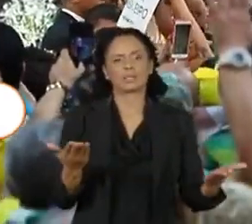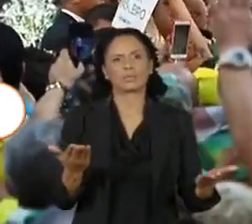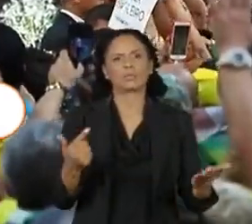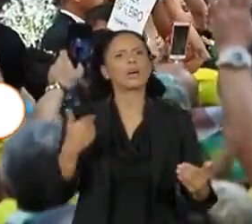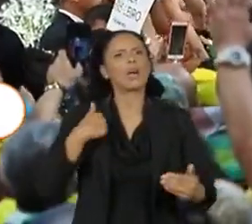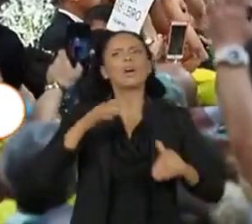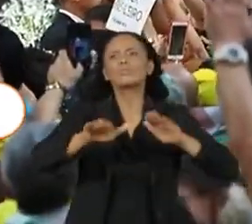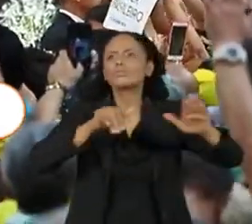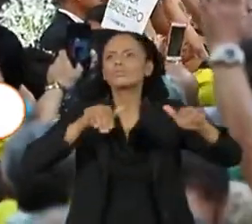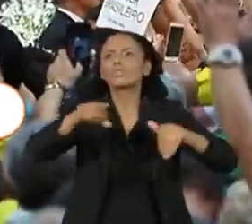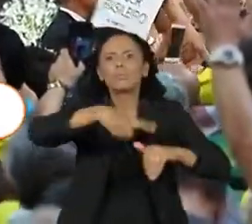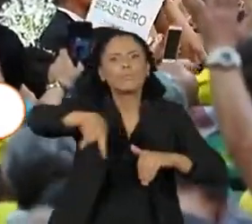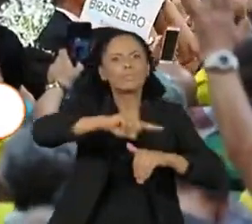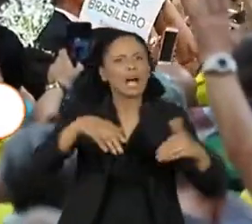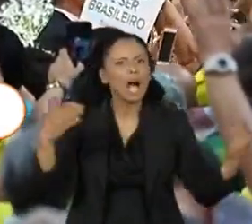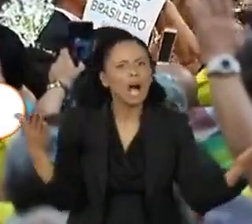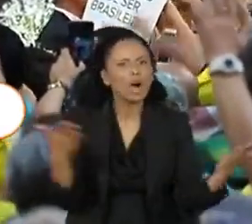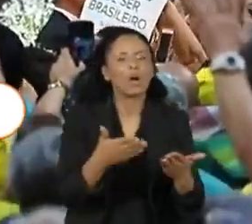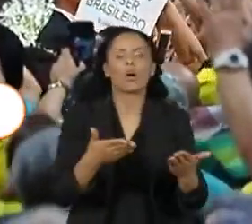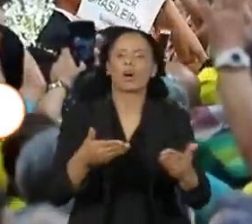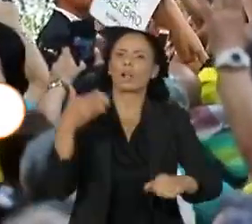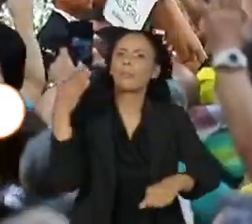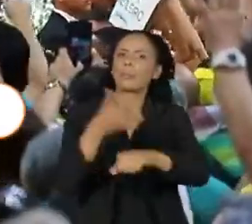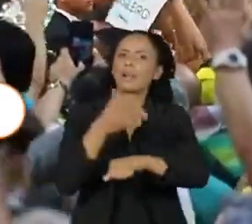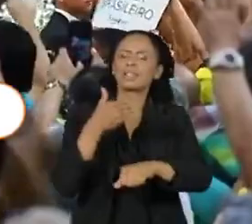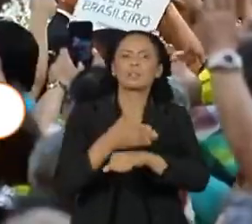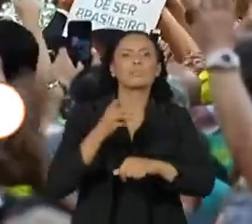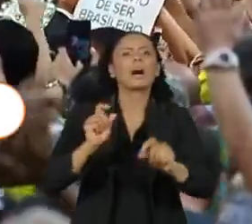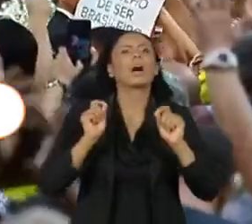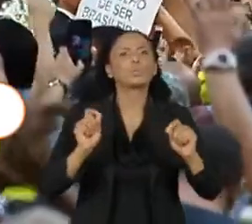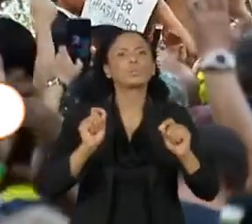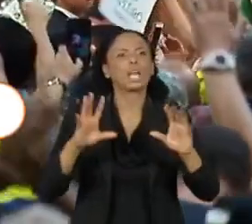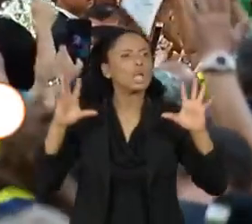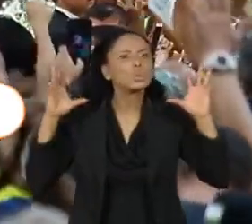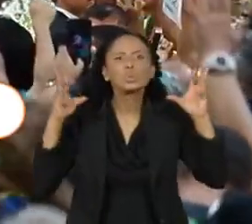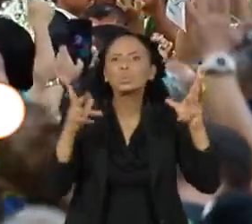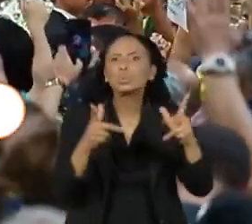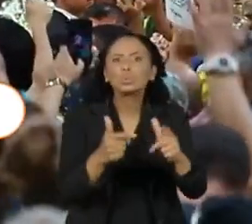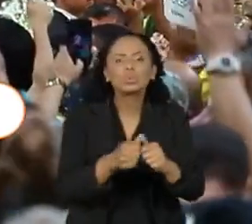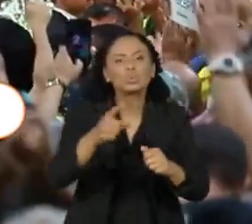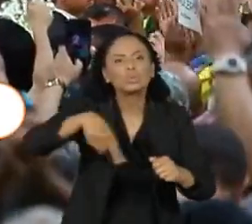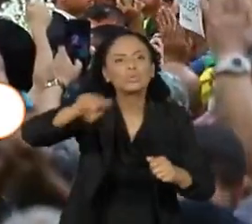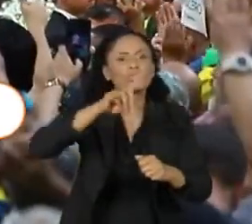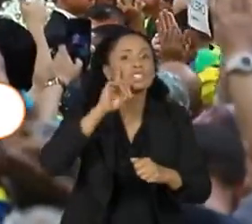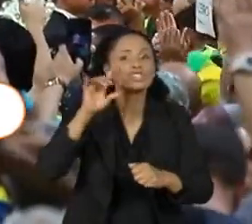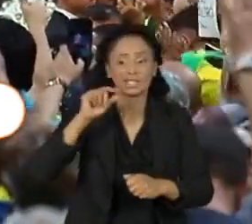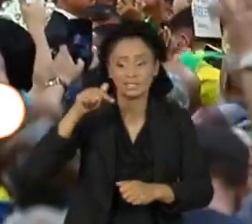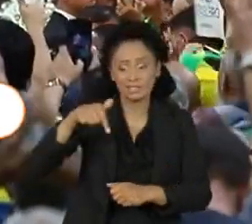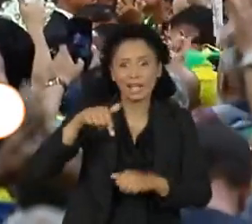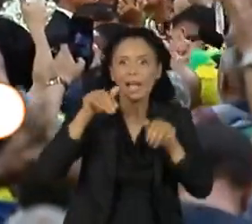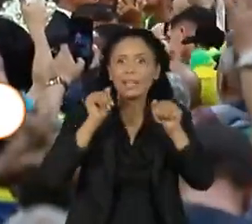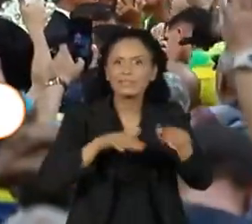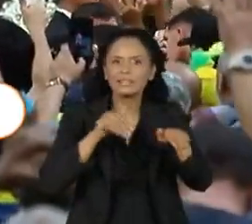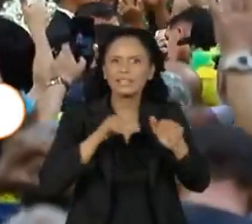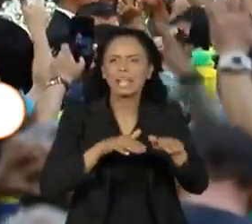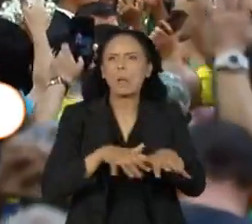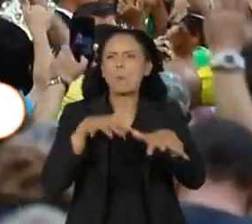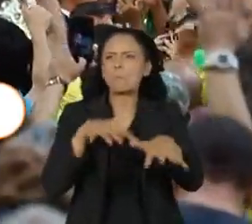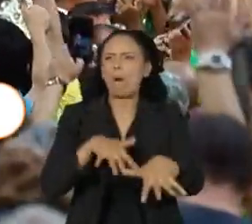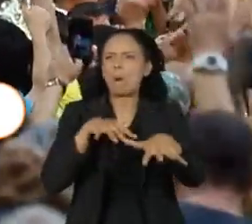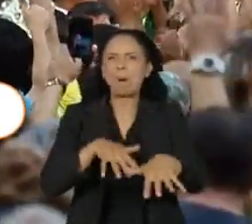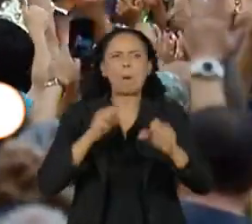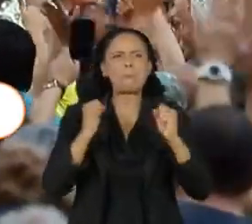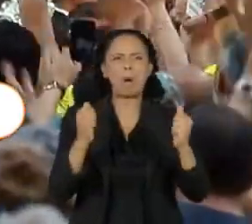Convoco todos vocês agora, para que todo mundo, no 7 de setembro, vá às ruas